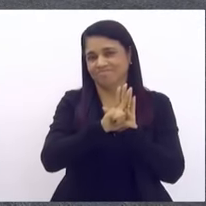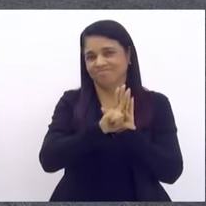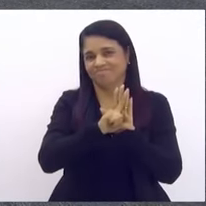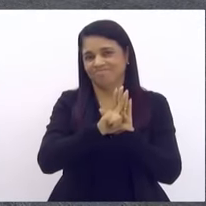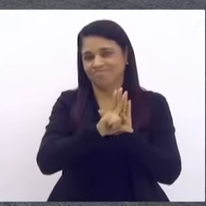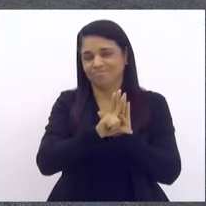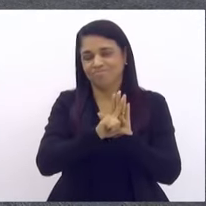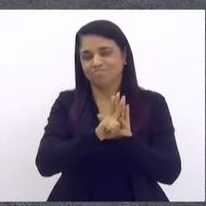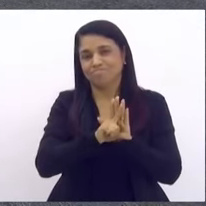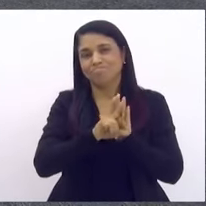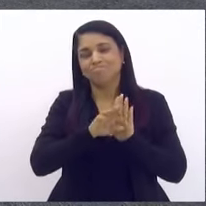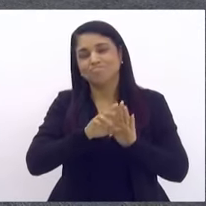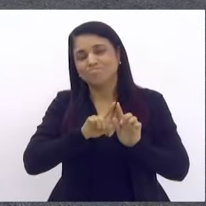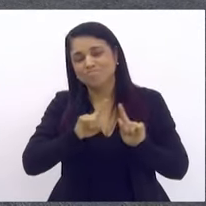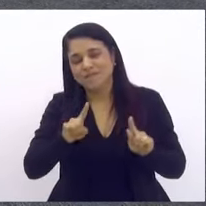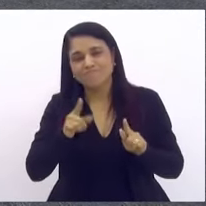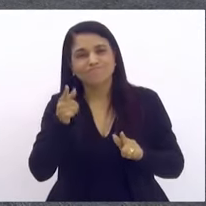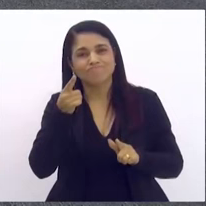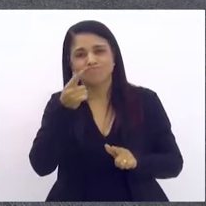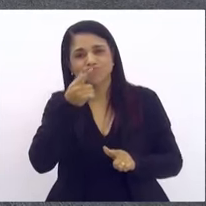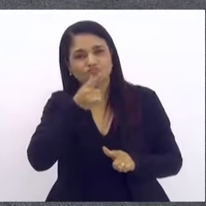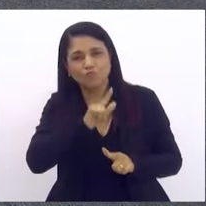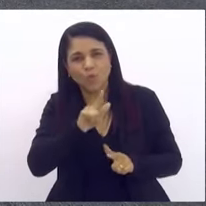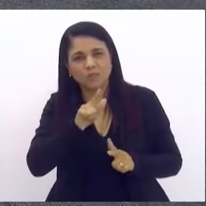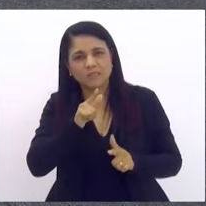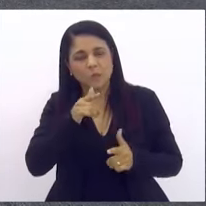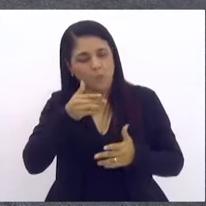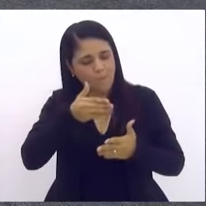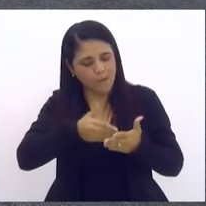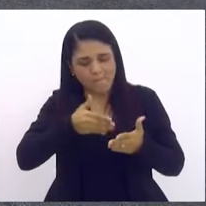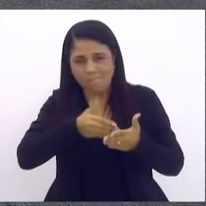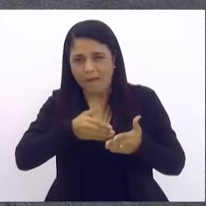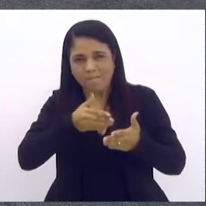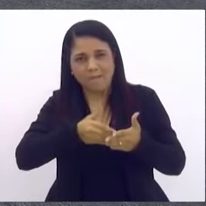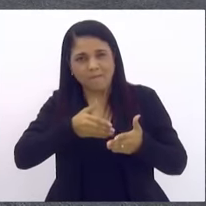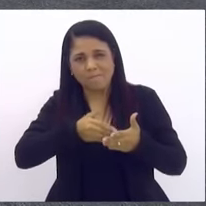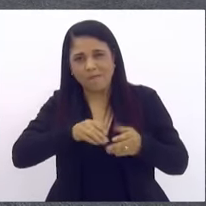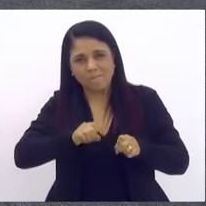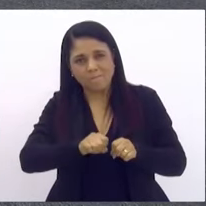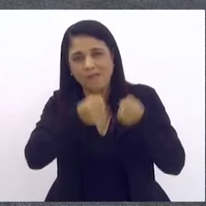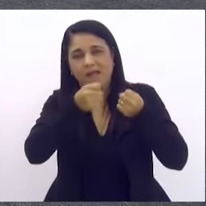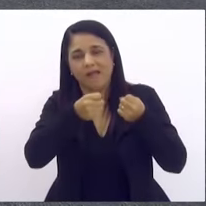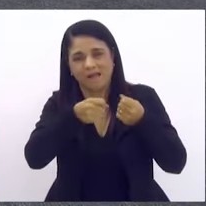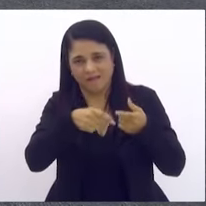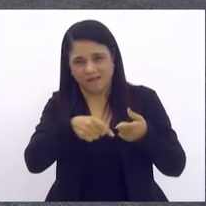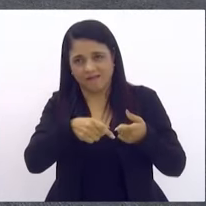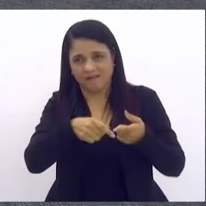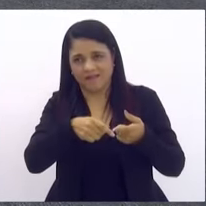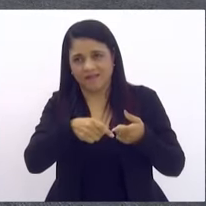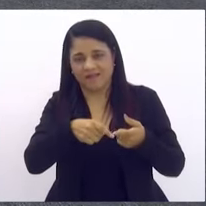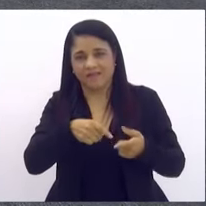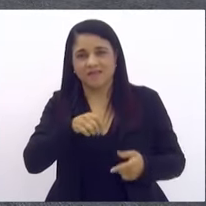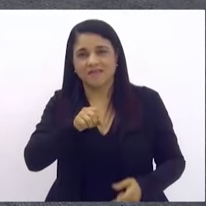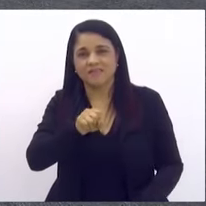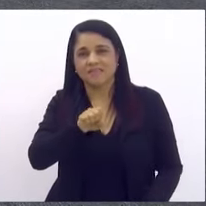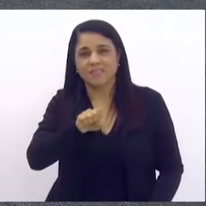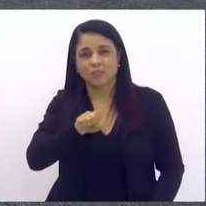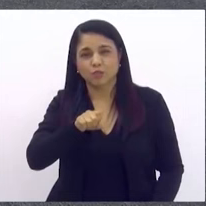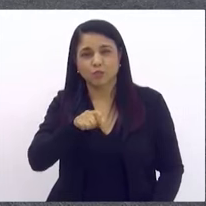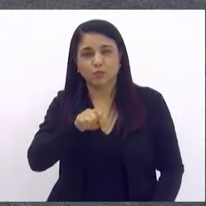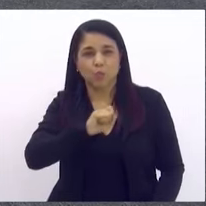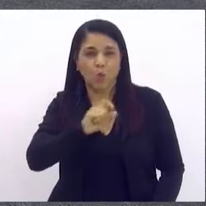não conseguiu sabe quebrar aquela barreira como por exemplo os homossexuais quebraram impressão que eu